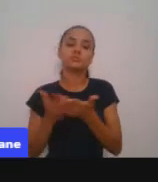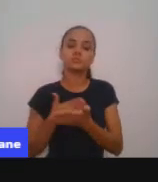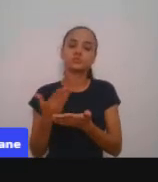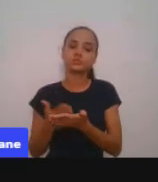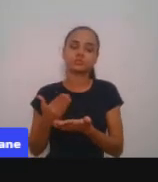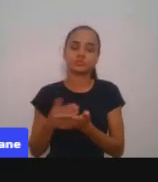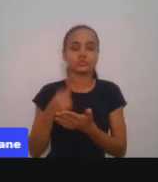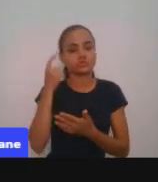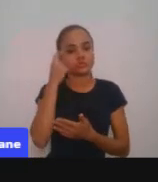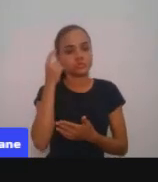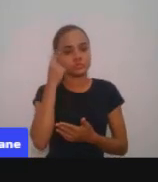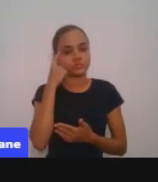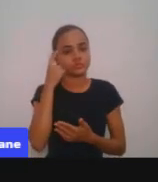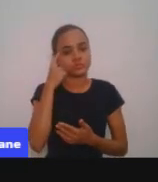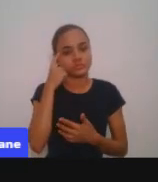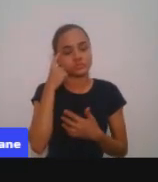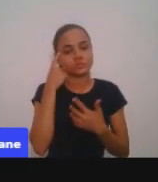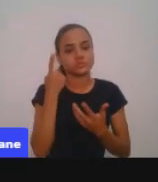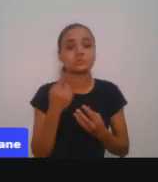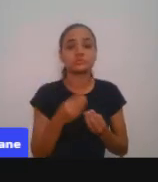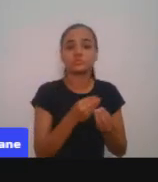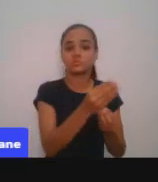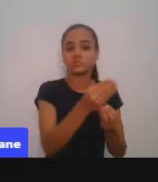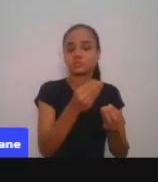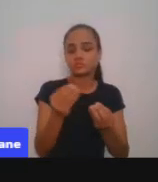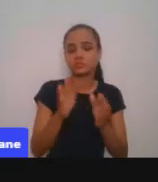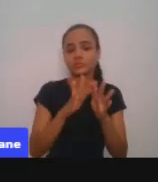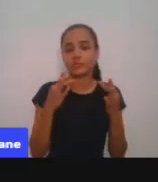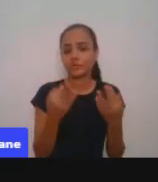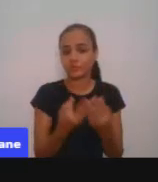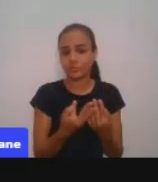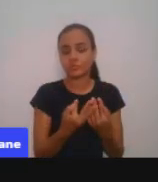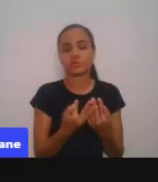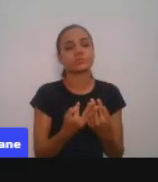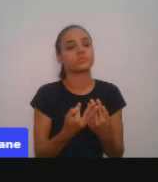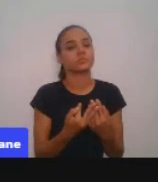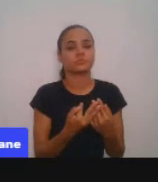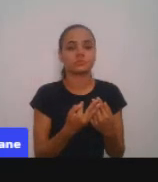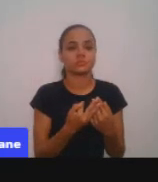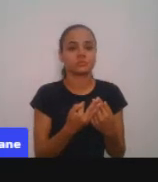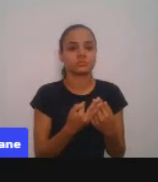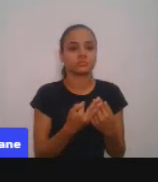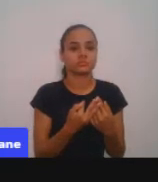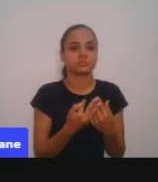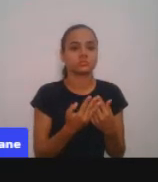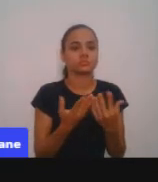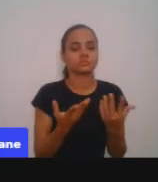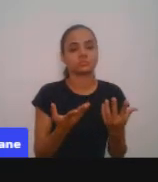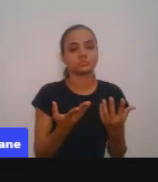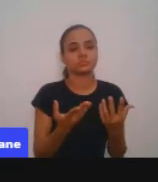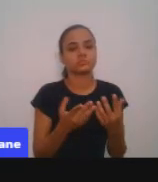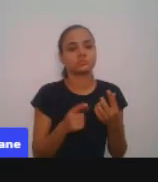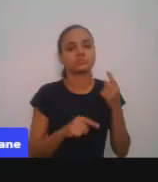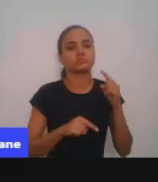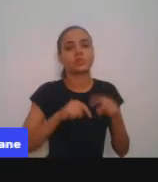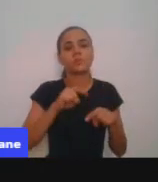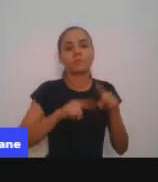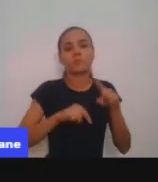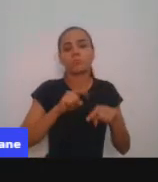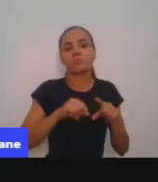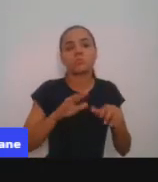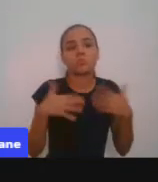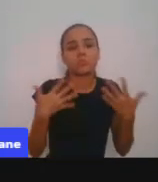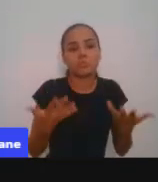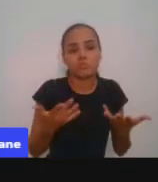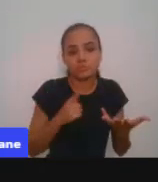entregues para as famílias. Bom, em que condição, né? Que material ela tem? Que recurso ela tem para essa proposta de atividade de arte, por